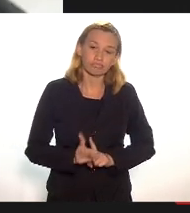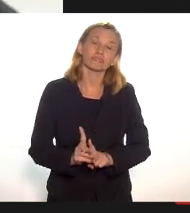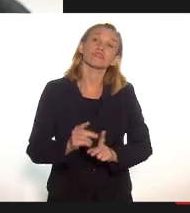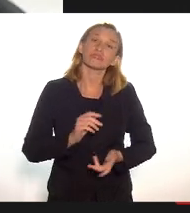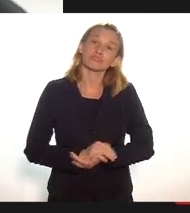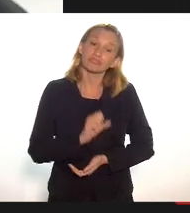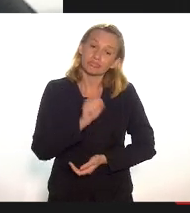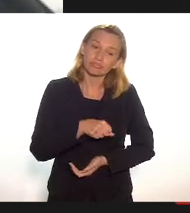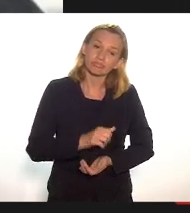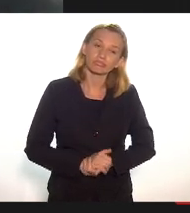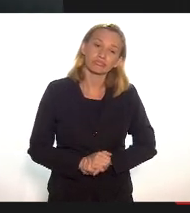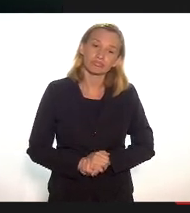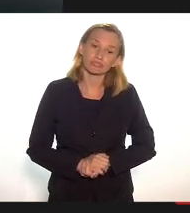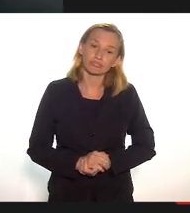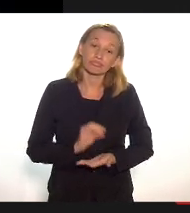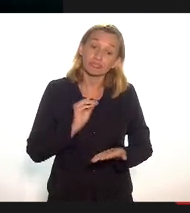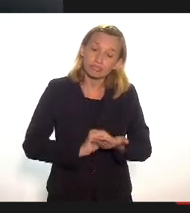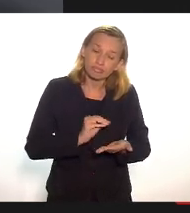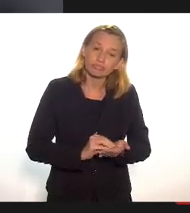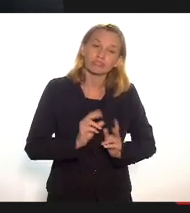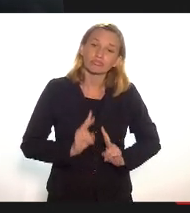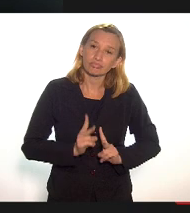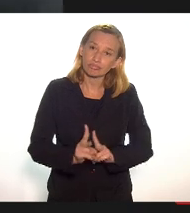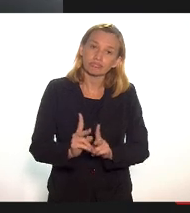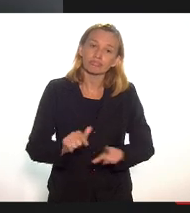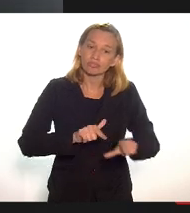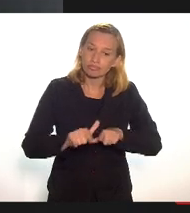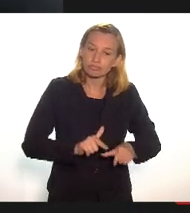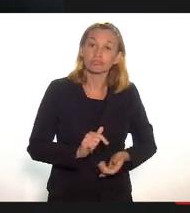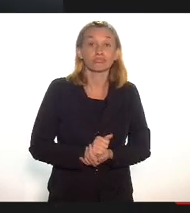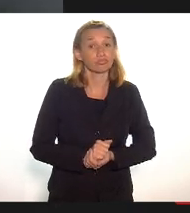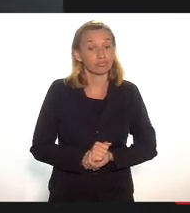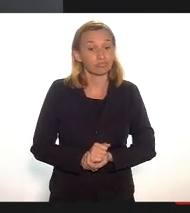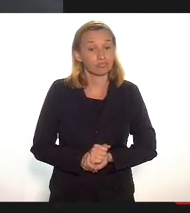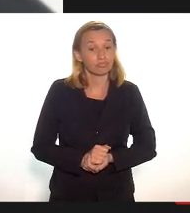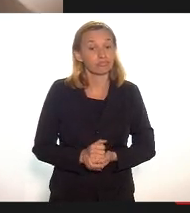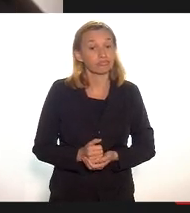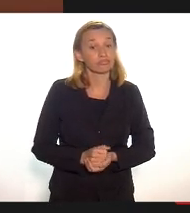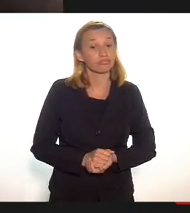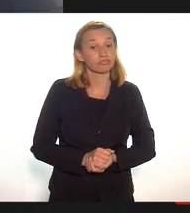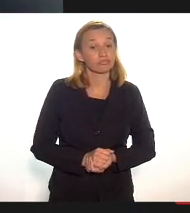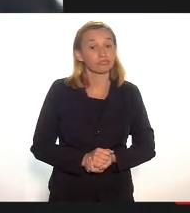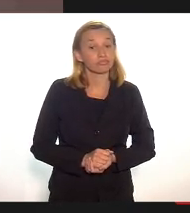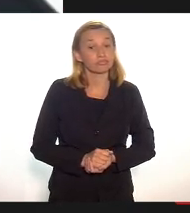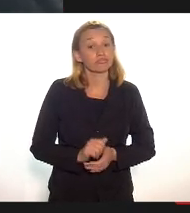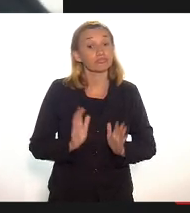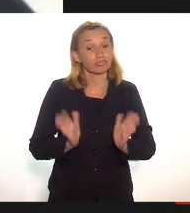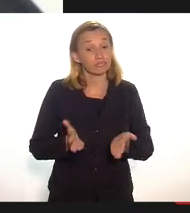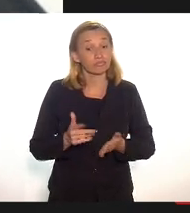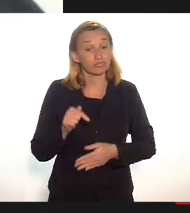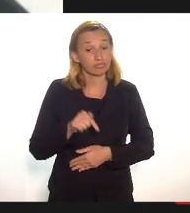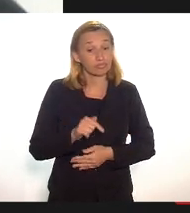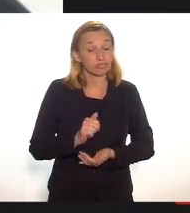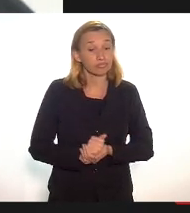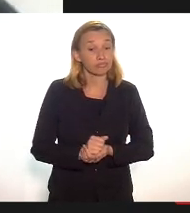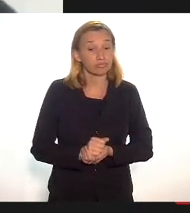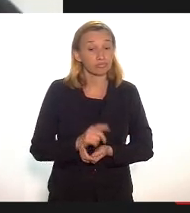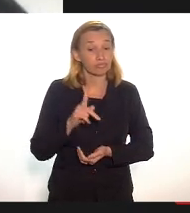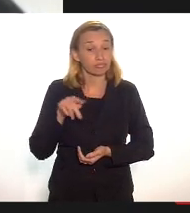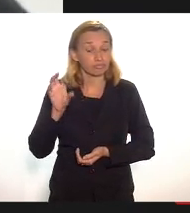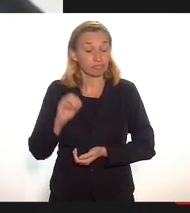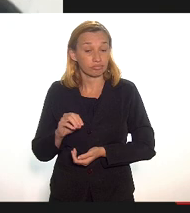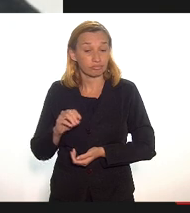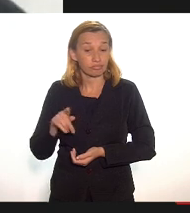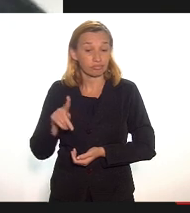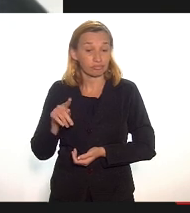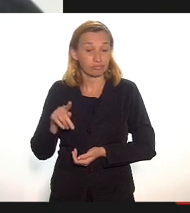continuidade. Falta continuidade. Isso é uma coisa deliberada. Então, estamos hoje aqui, quando o Paulo Pinheiro falou,